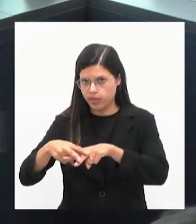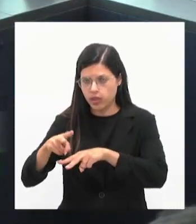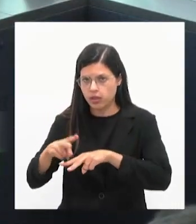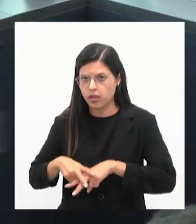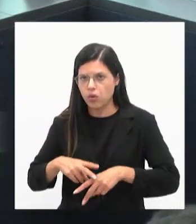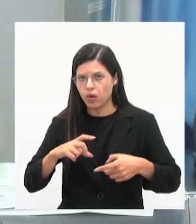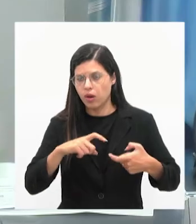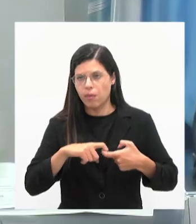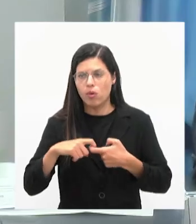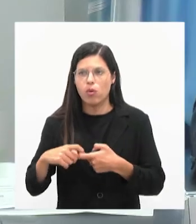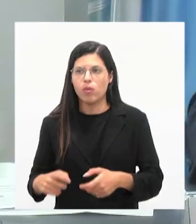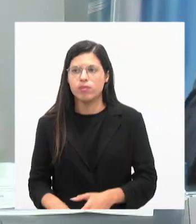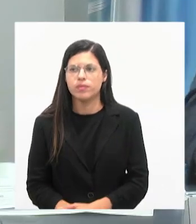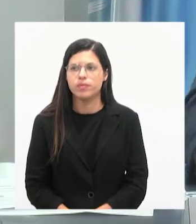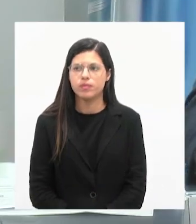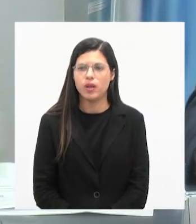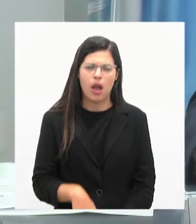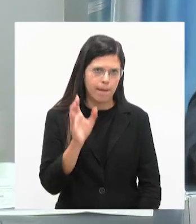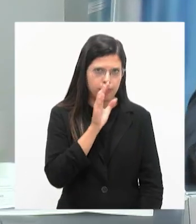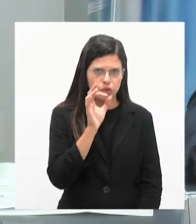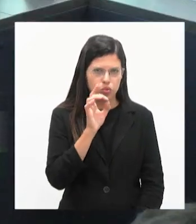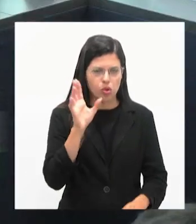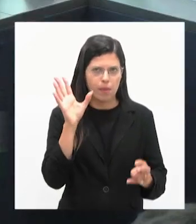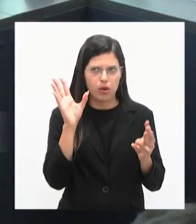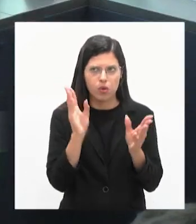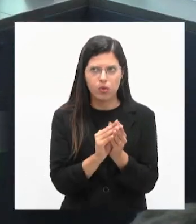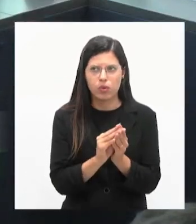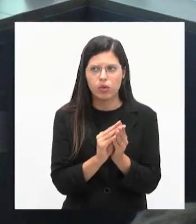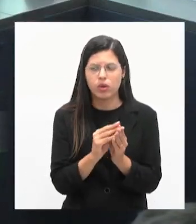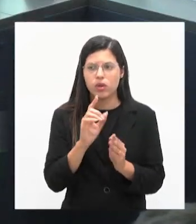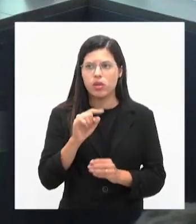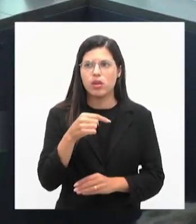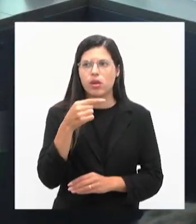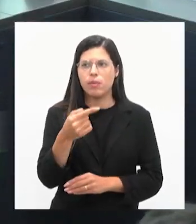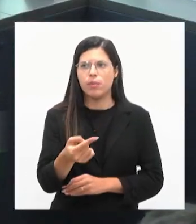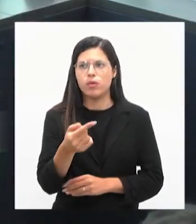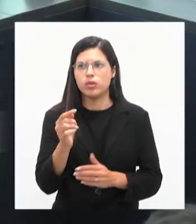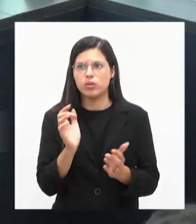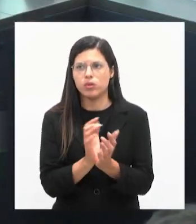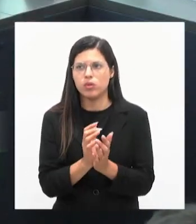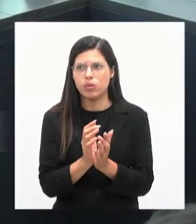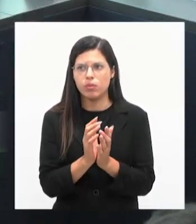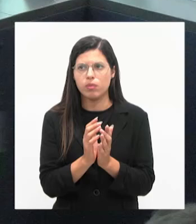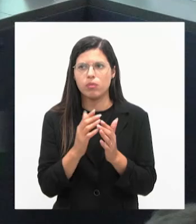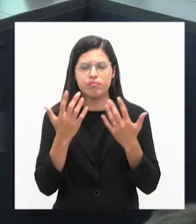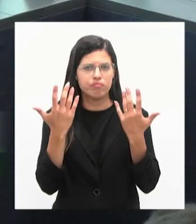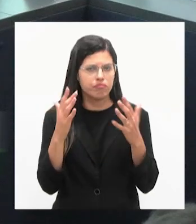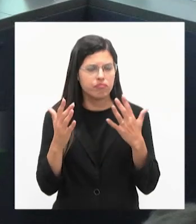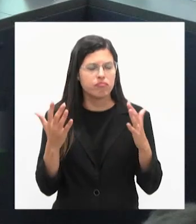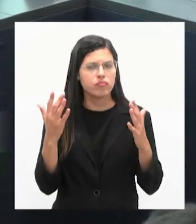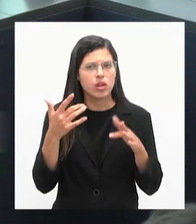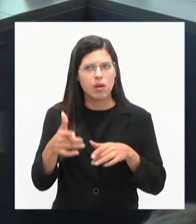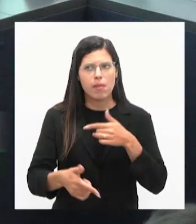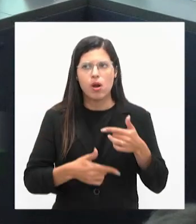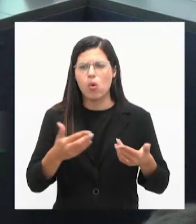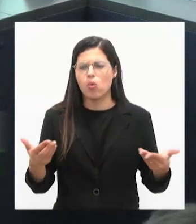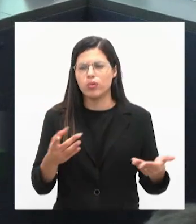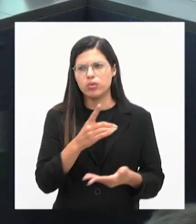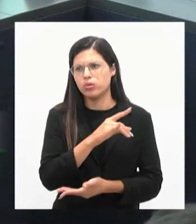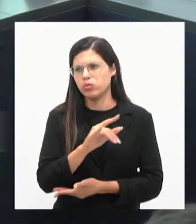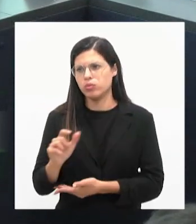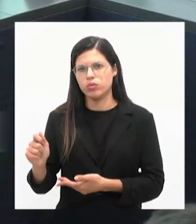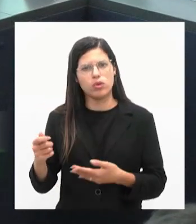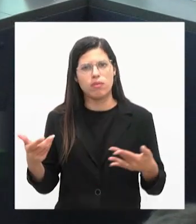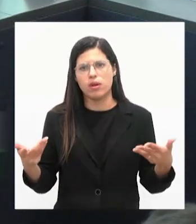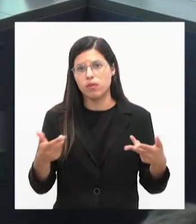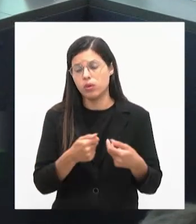só. E a gente depois, em conjunto, e enaltecer aqui o grande trabalho hoje, acho que é um dia marcante para isso. A brilhante operação que a